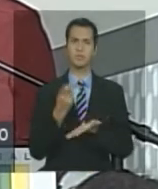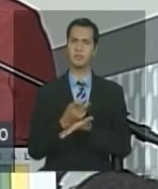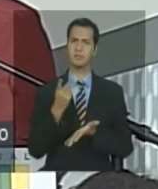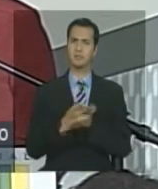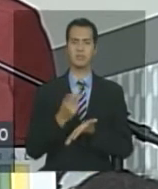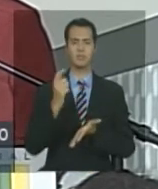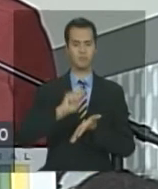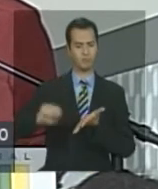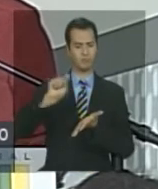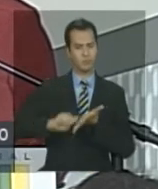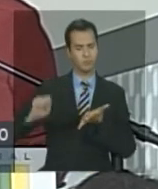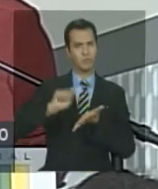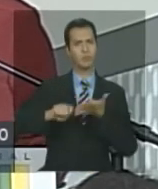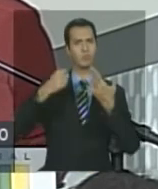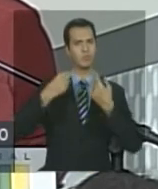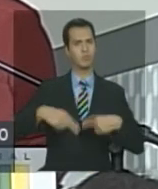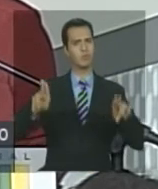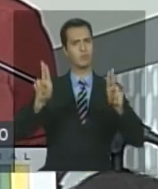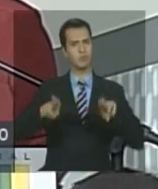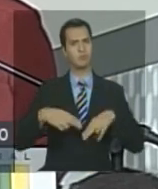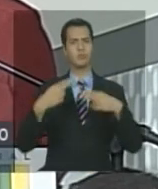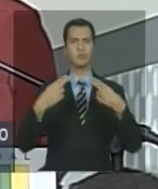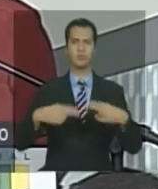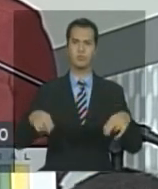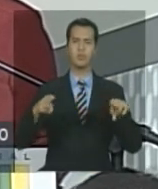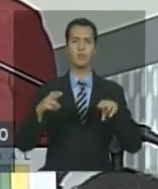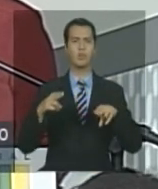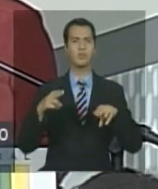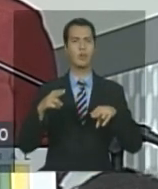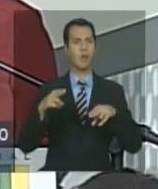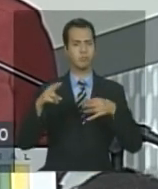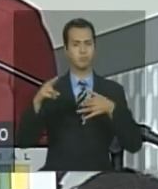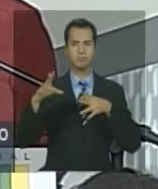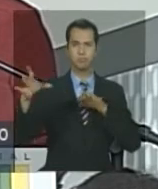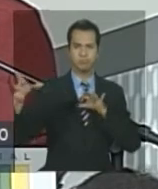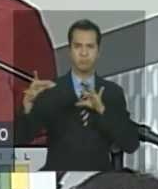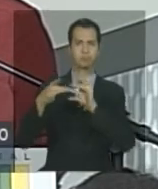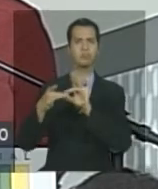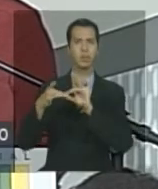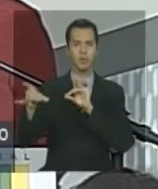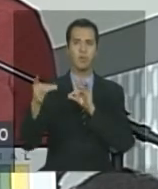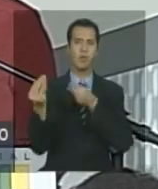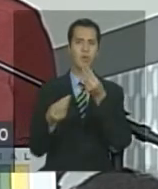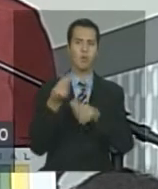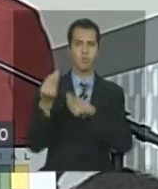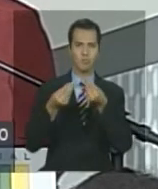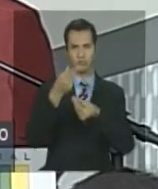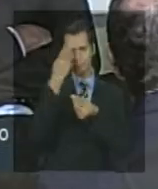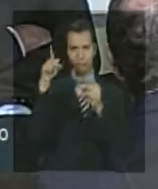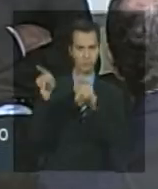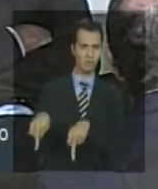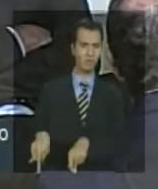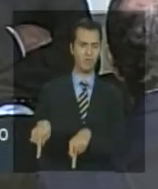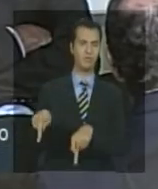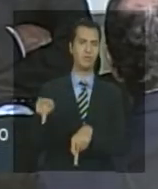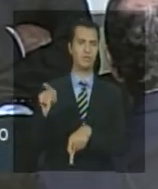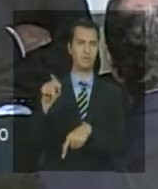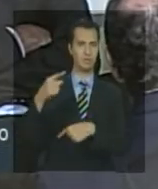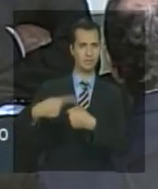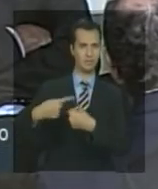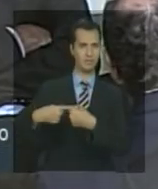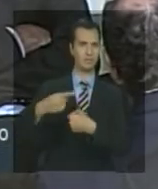sintetizar os dramas dos brasileiros e das brasileiras, em especial no Rio de Janeiro. Então,